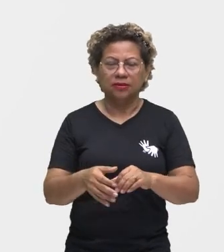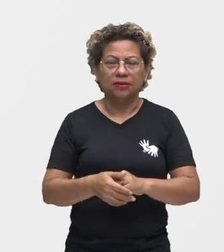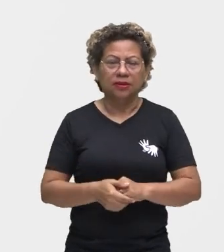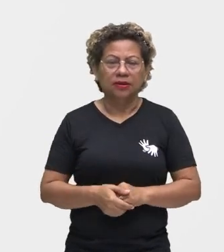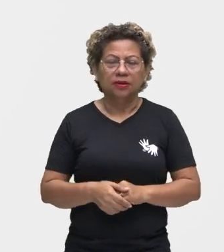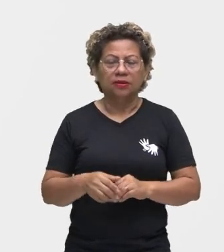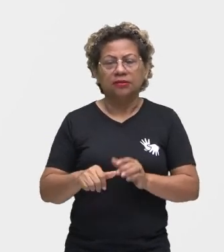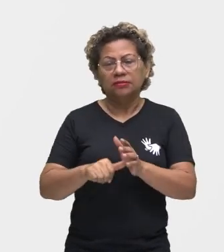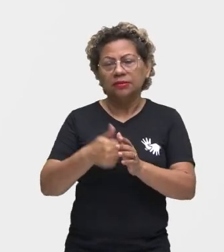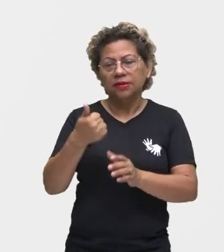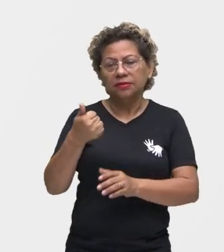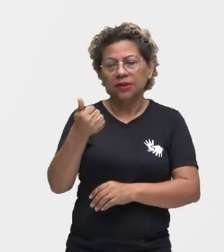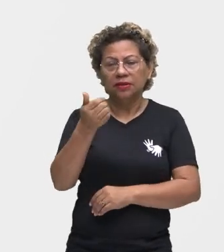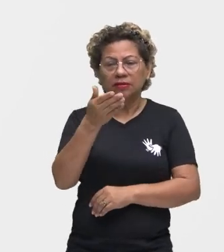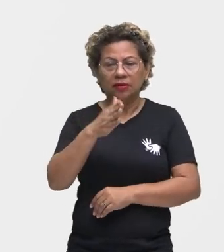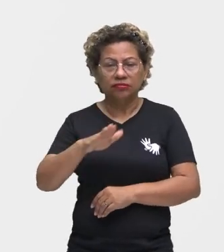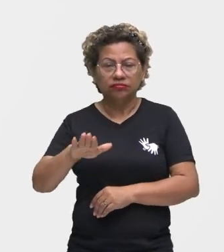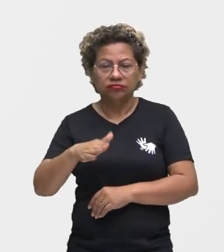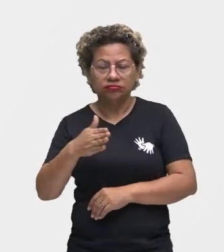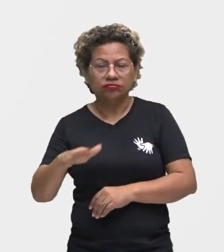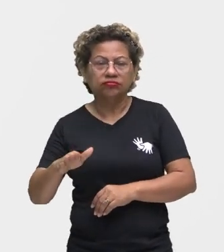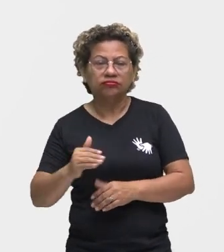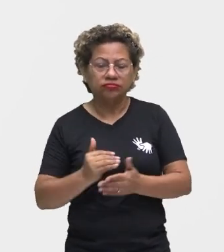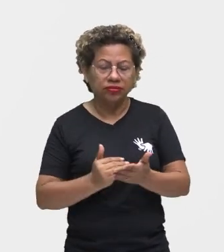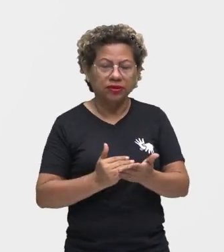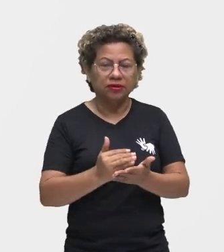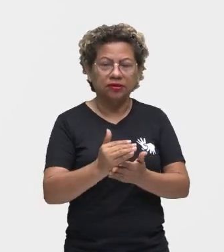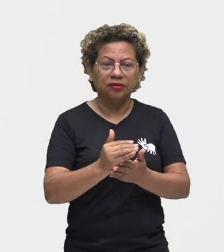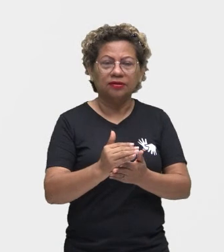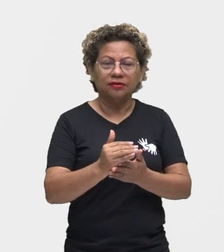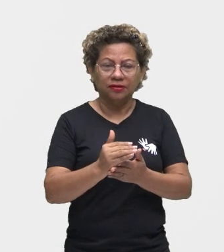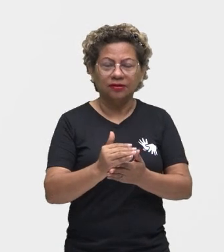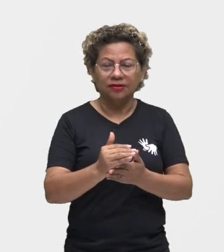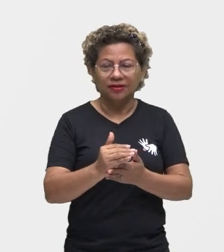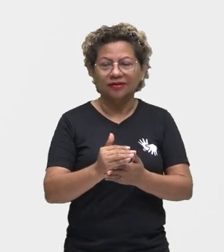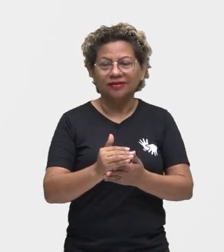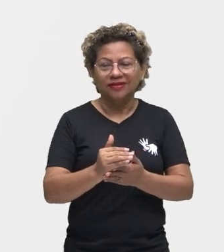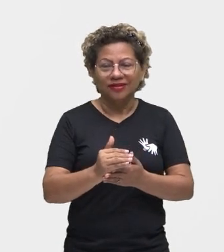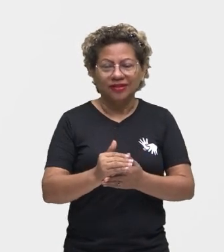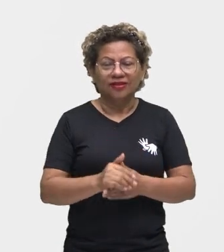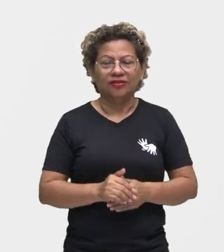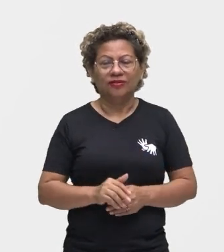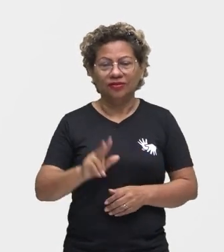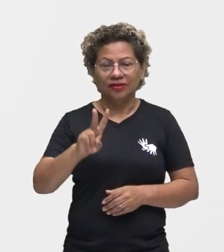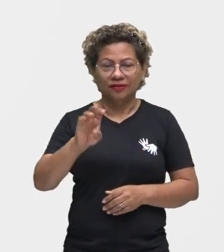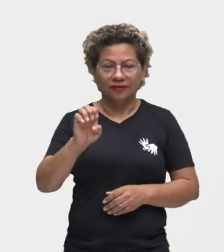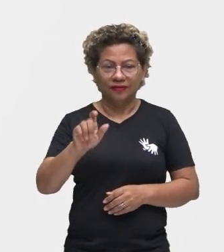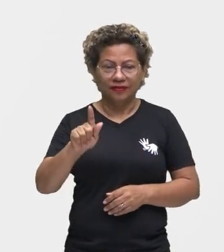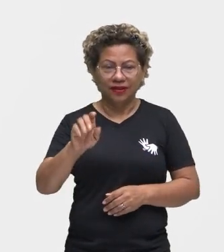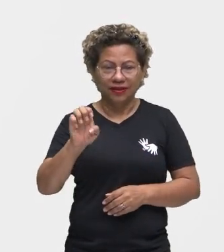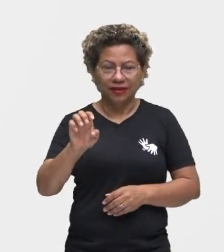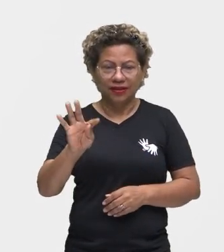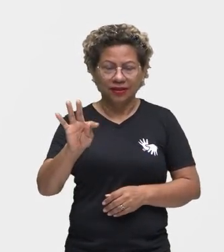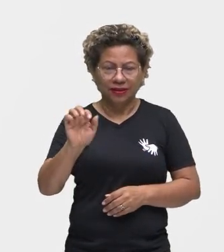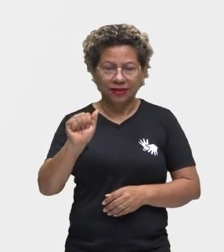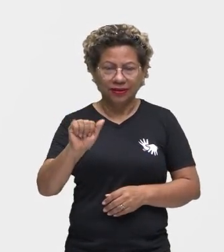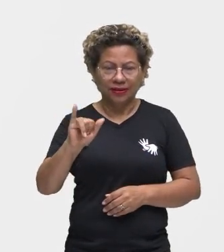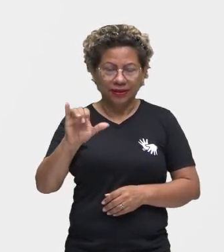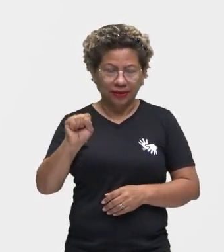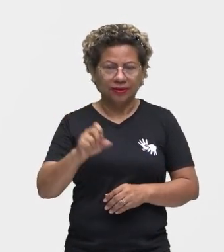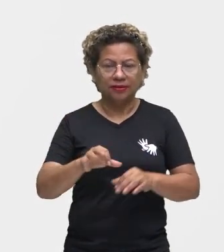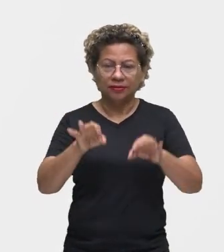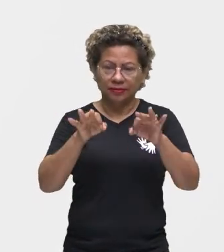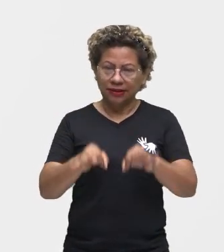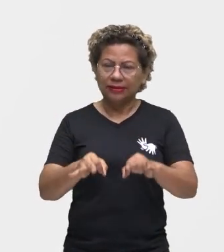primeiras folhas, né, que começaram a surgir lá nas briófitas. Então, quem respondeu letra A, parabéns! Vamos